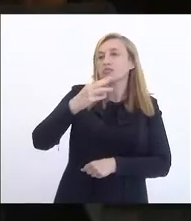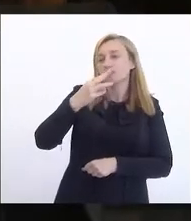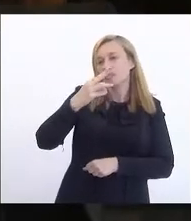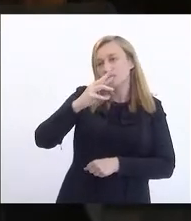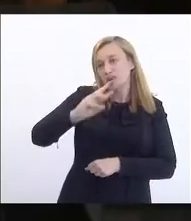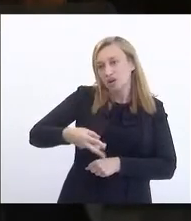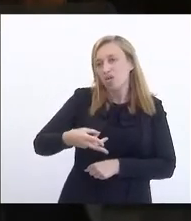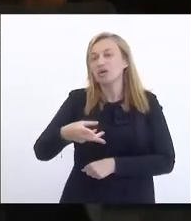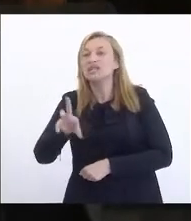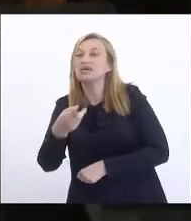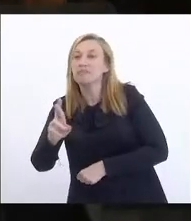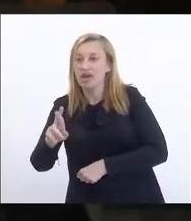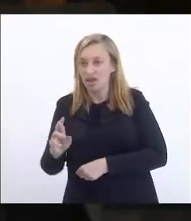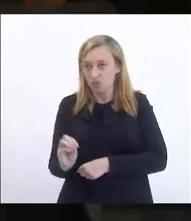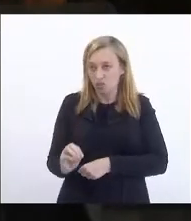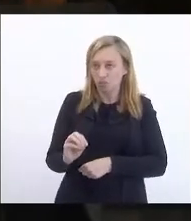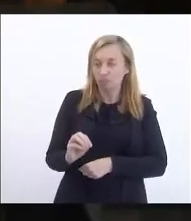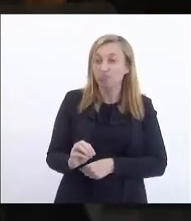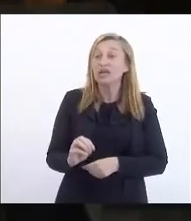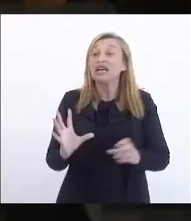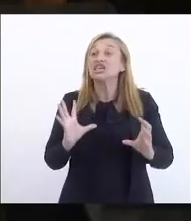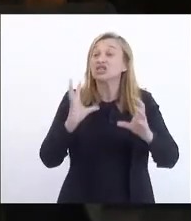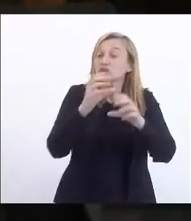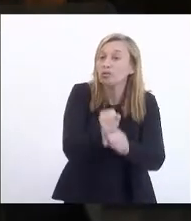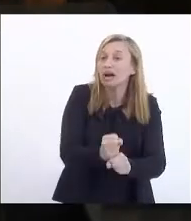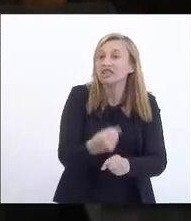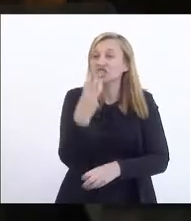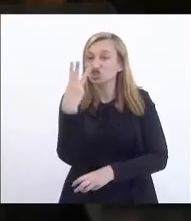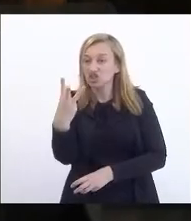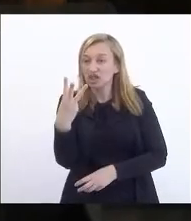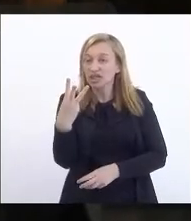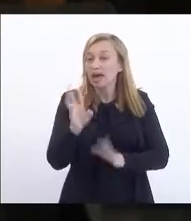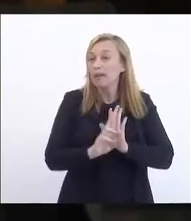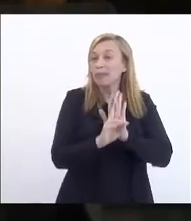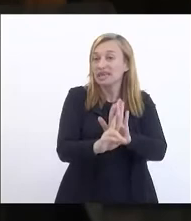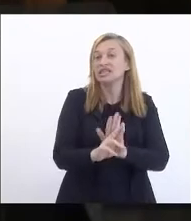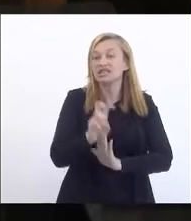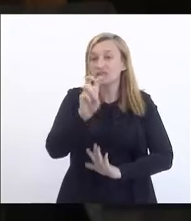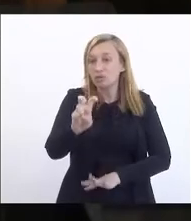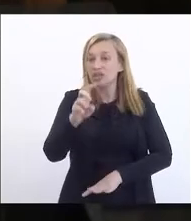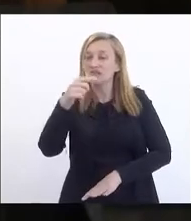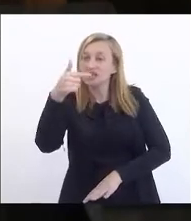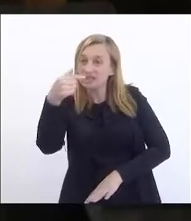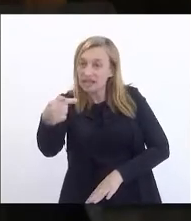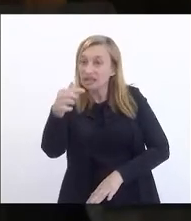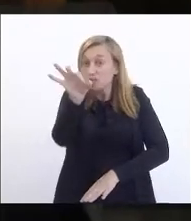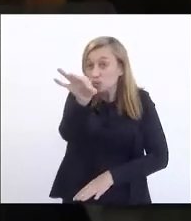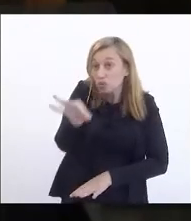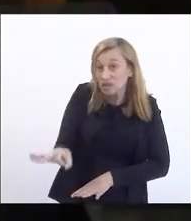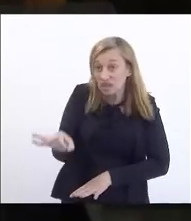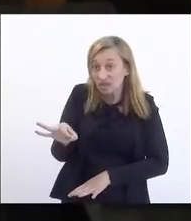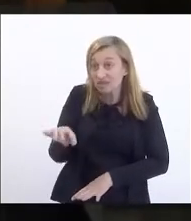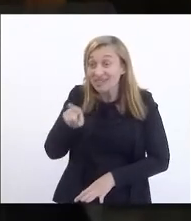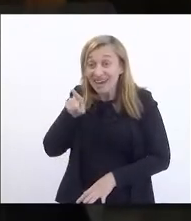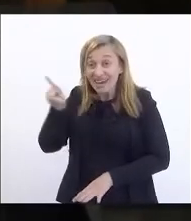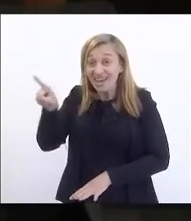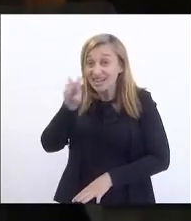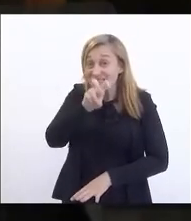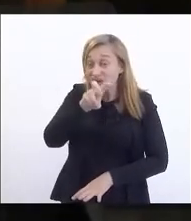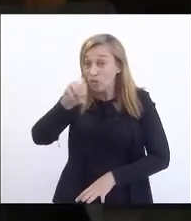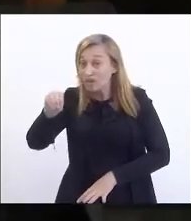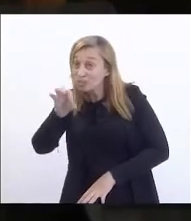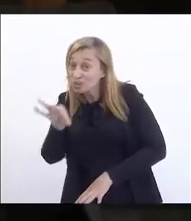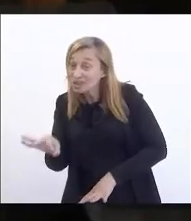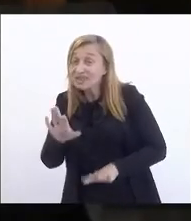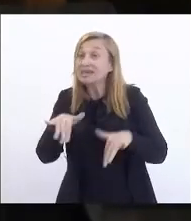Esses três itens somados representam 57% daqueles 50%.